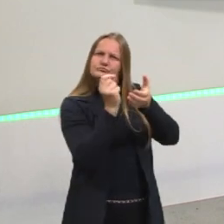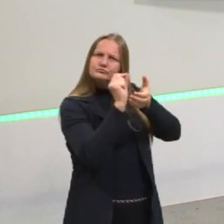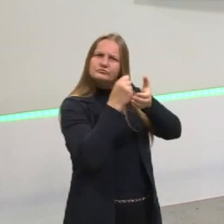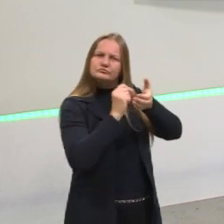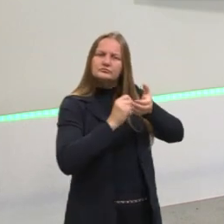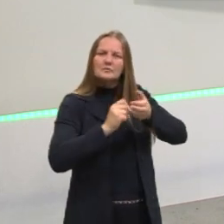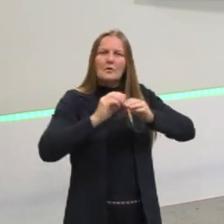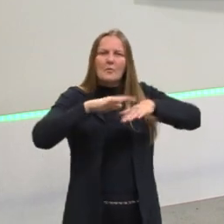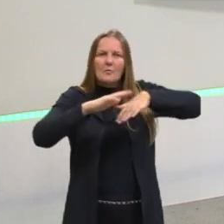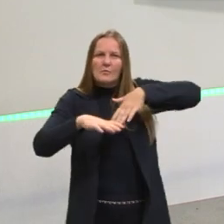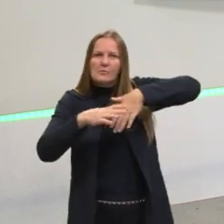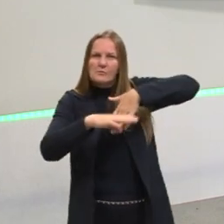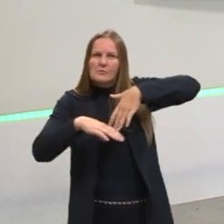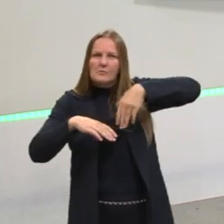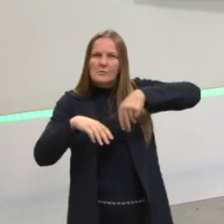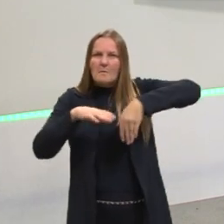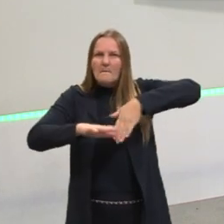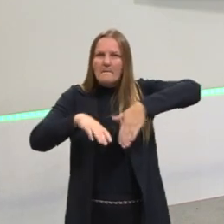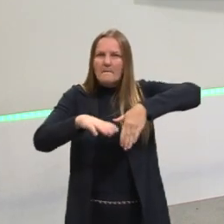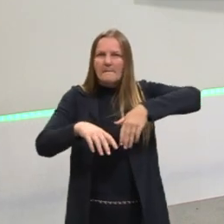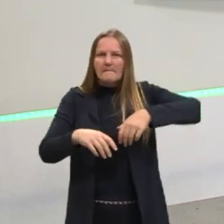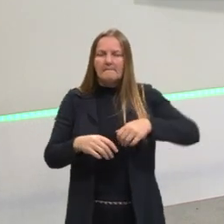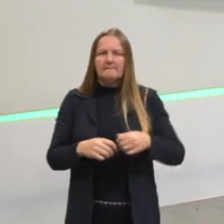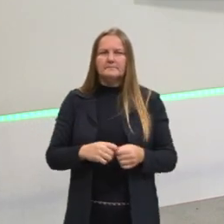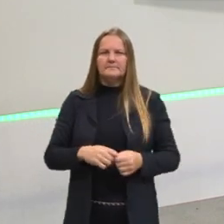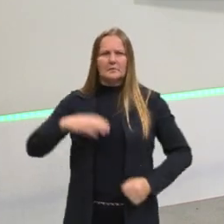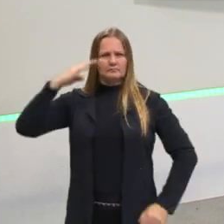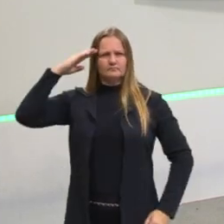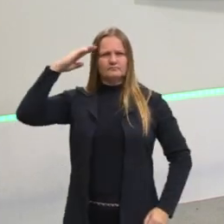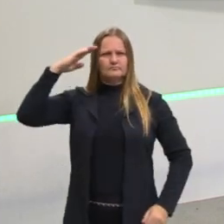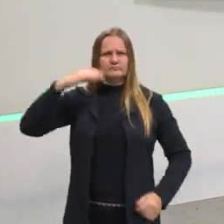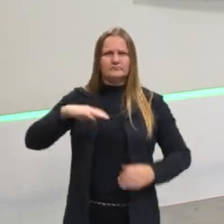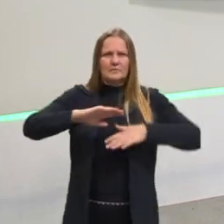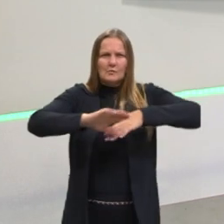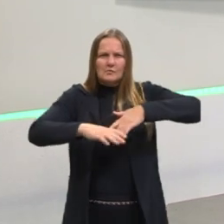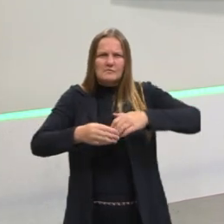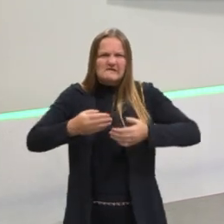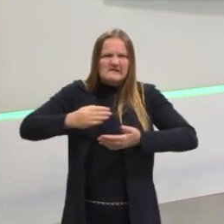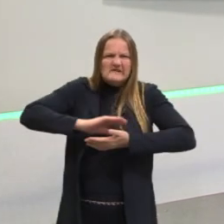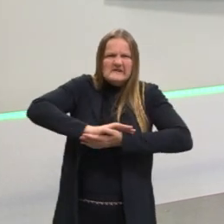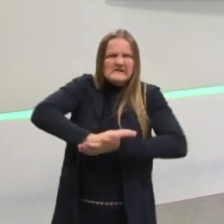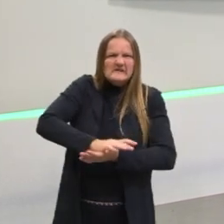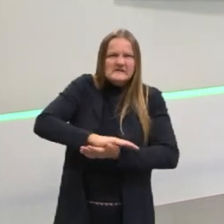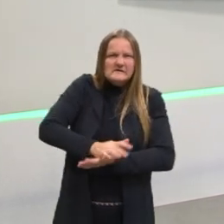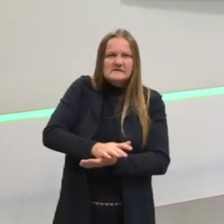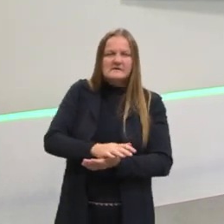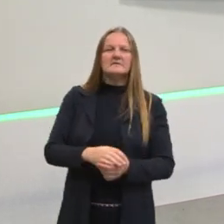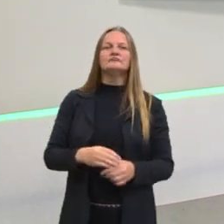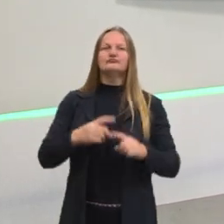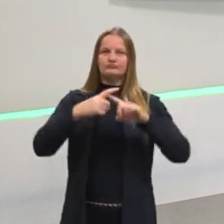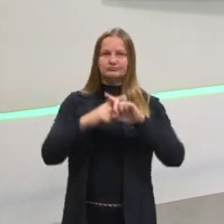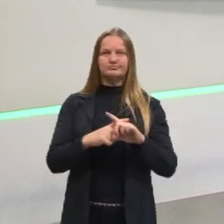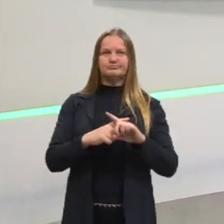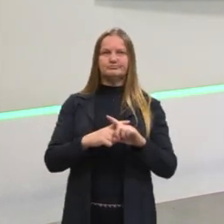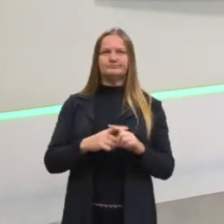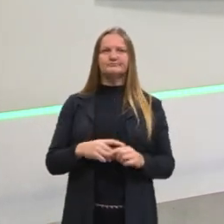seus pés então determinado os soldados que foram ali vencidos na nessa batalha